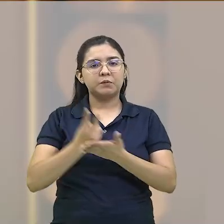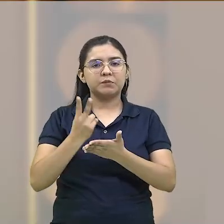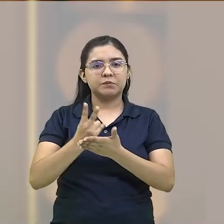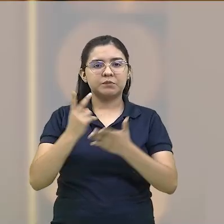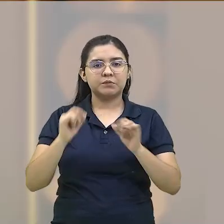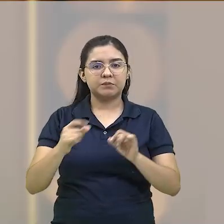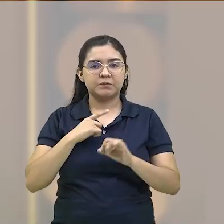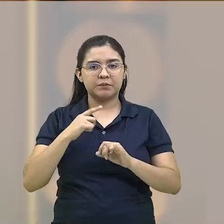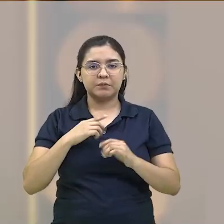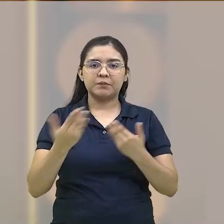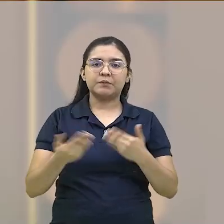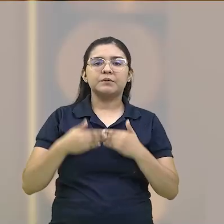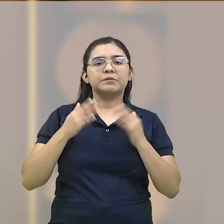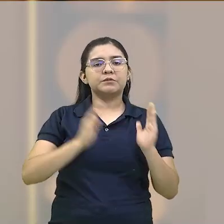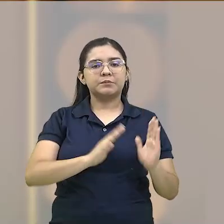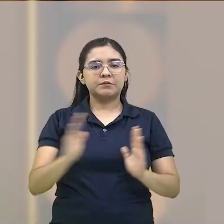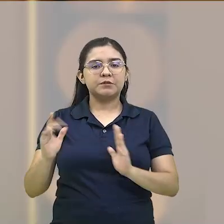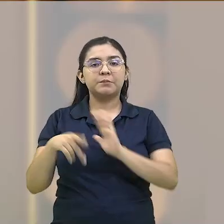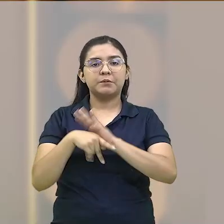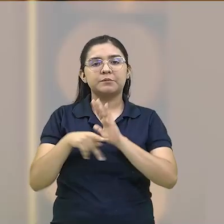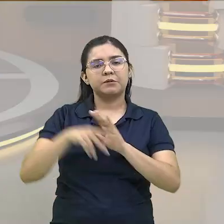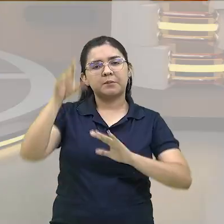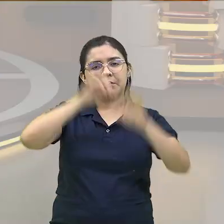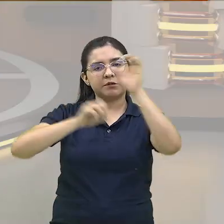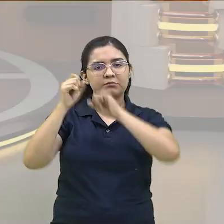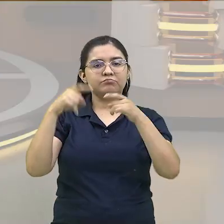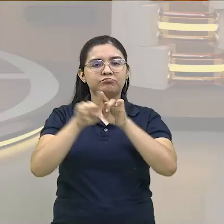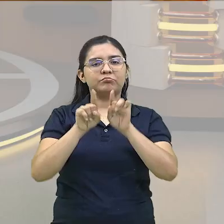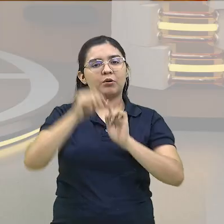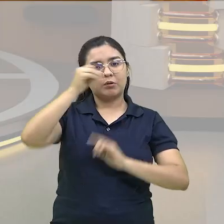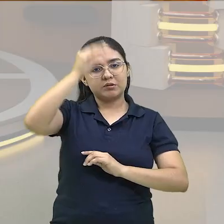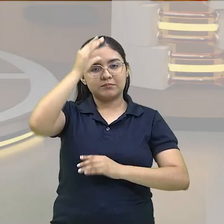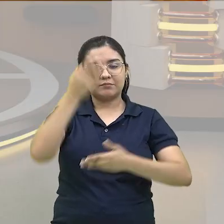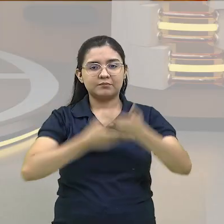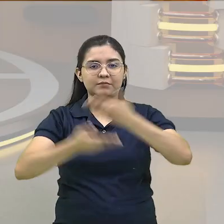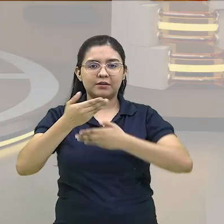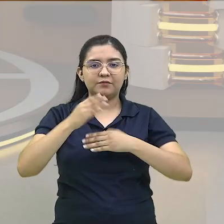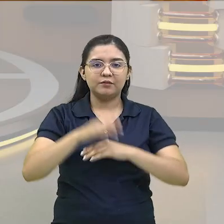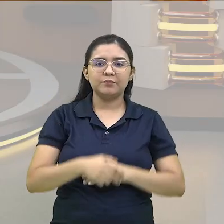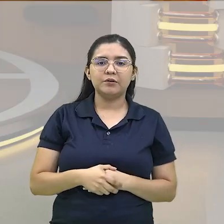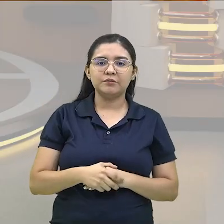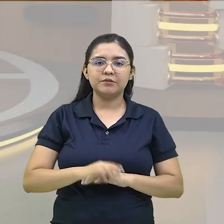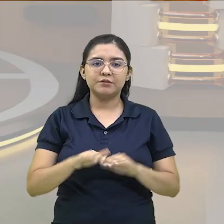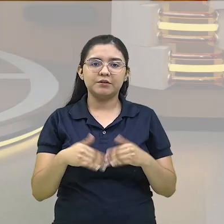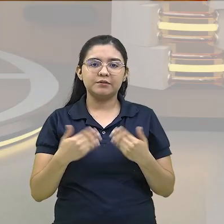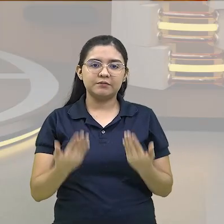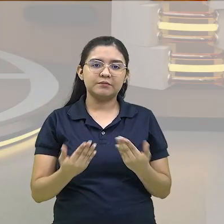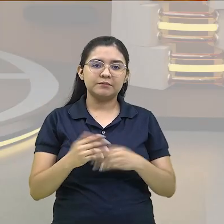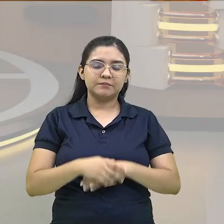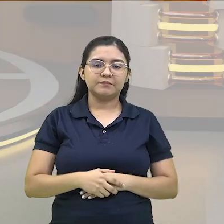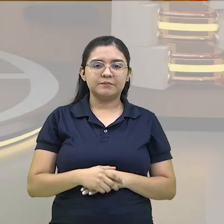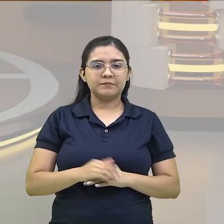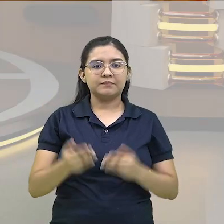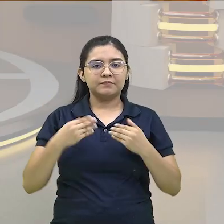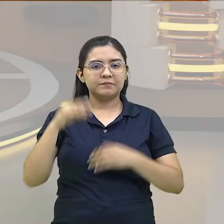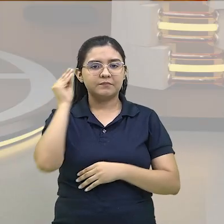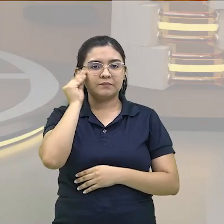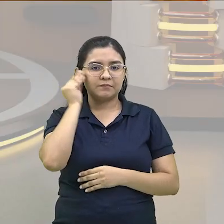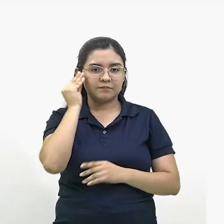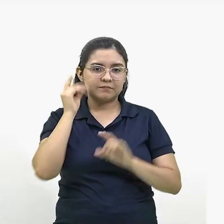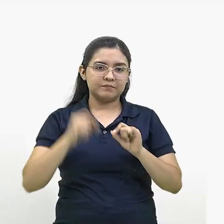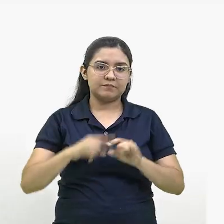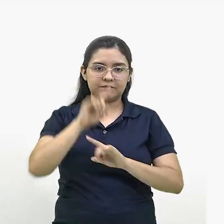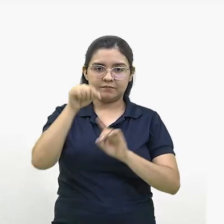de aprendizagem e compartilhando conhecimento. Então, queridos, nós vamos iniciar verificando o nosso objeto de